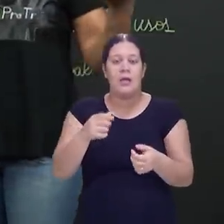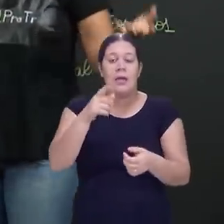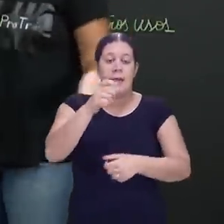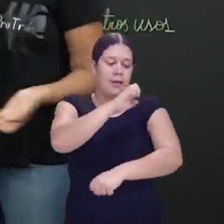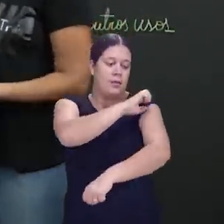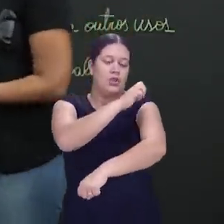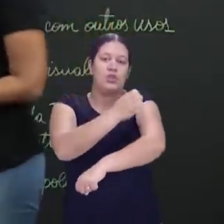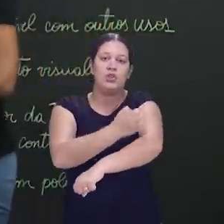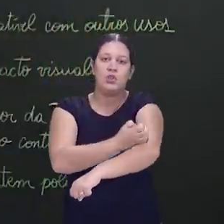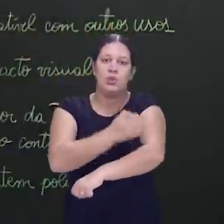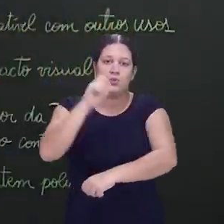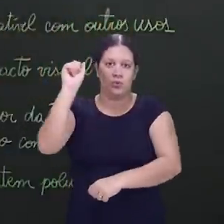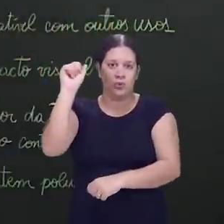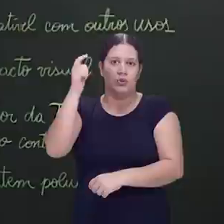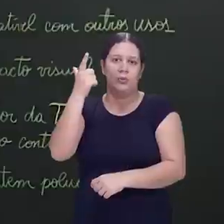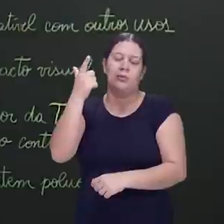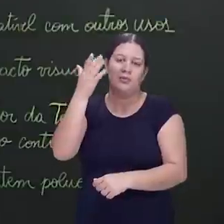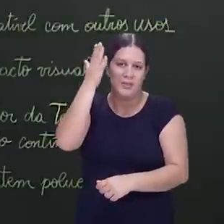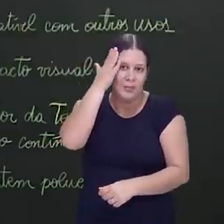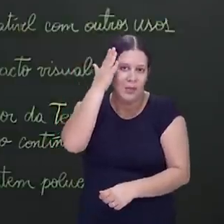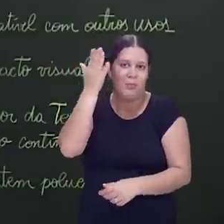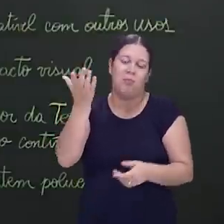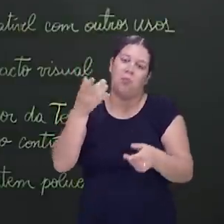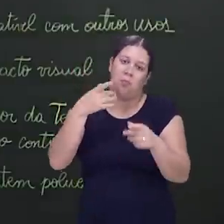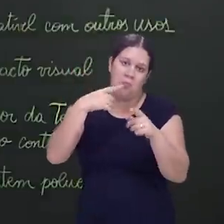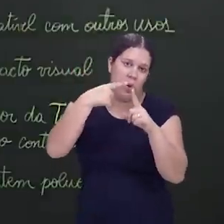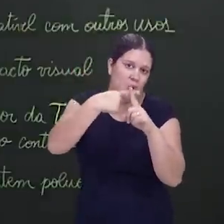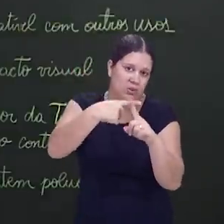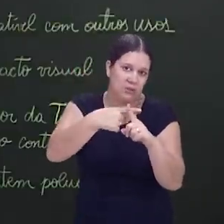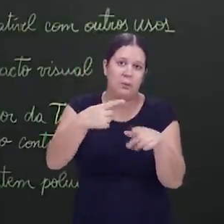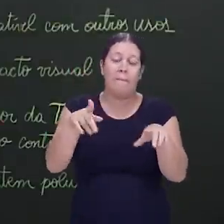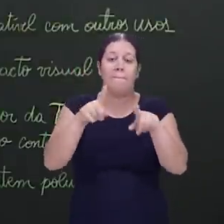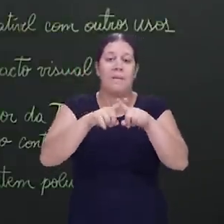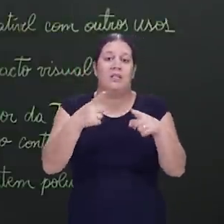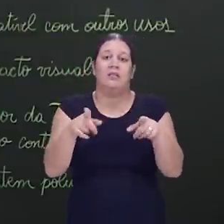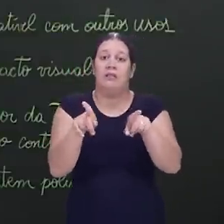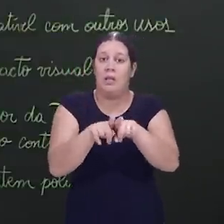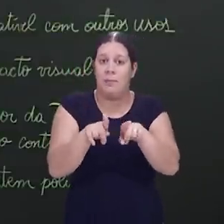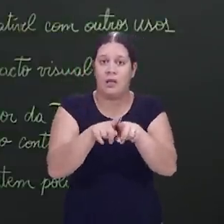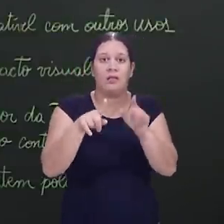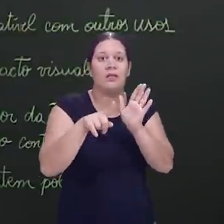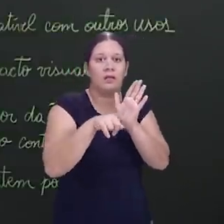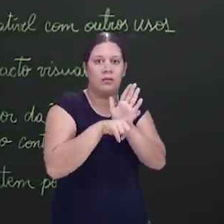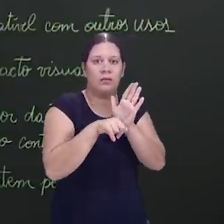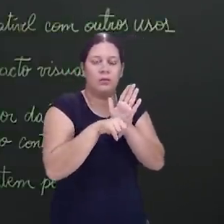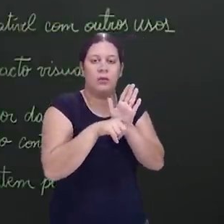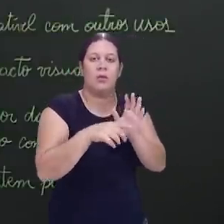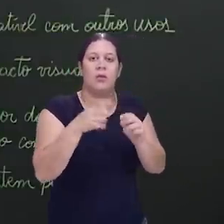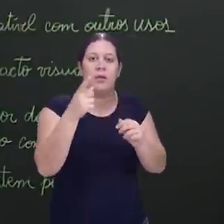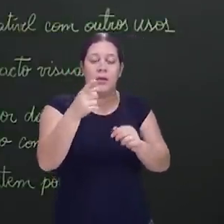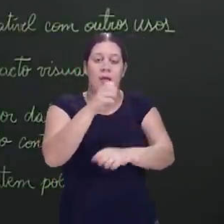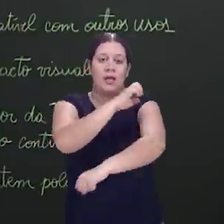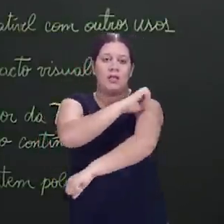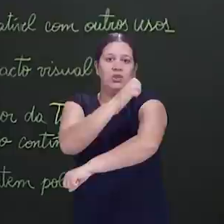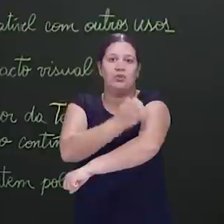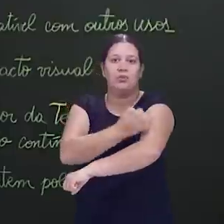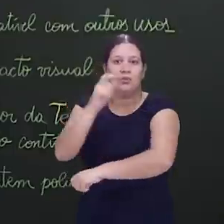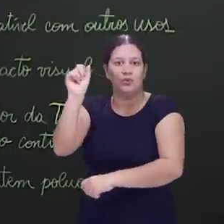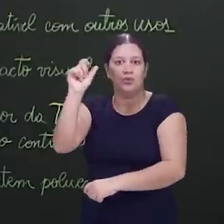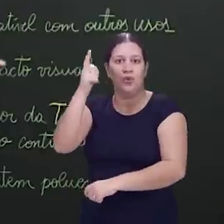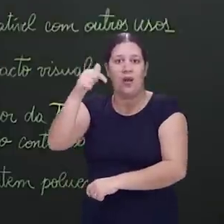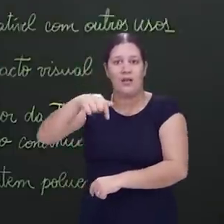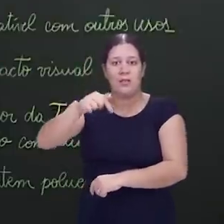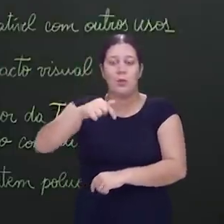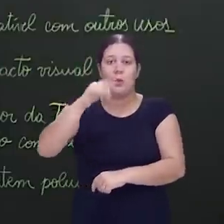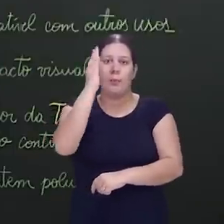solar. Vimos o ponto positivo, o ponto negativo da hidrelétrica. No caso da energia solar tem crescido, especialmente aqui no Brasil,